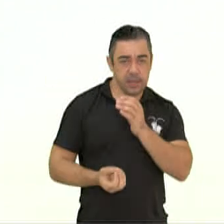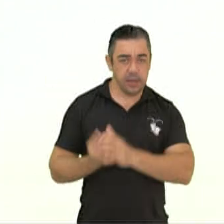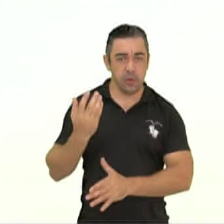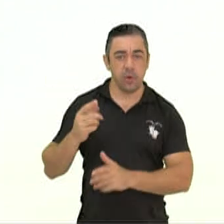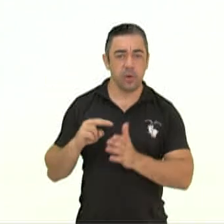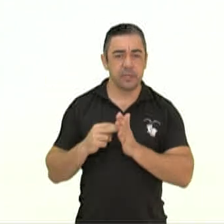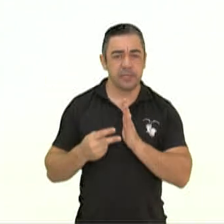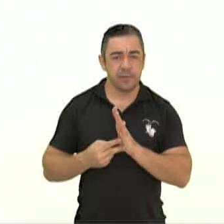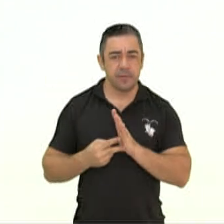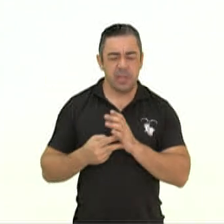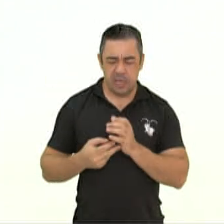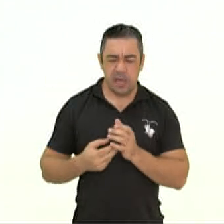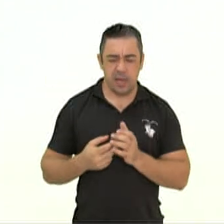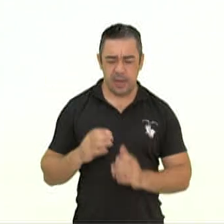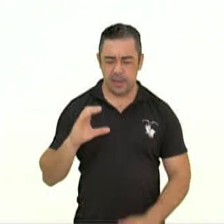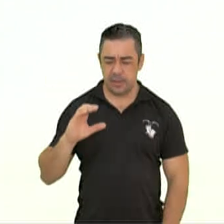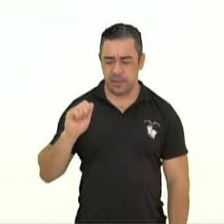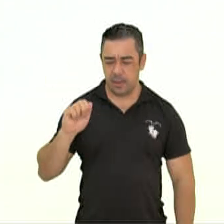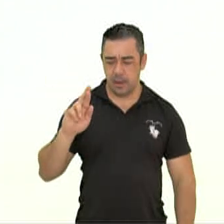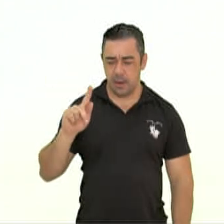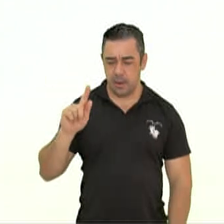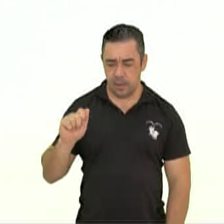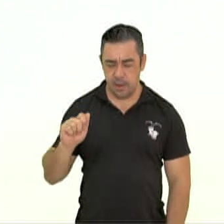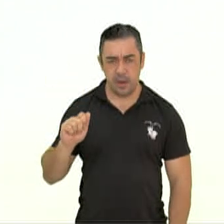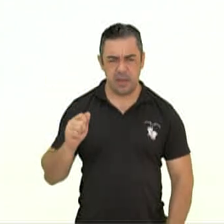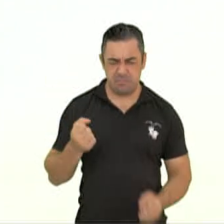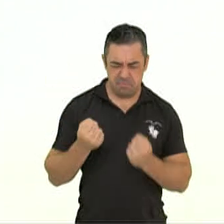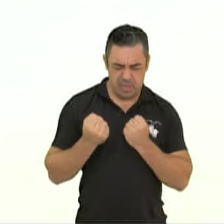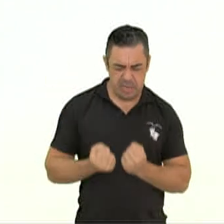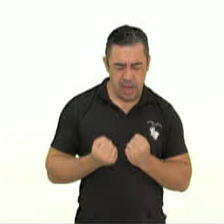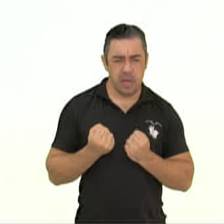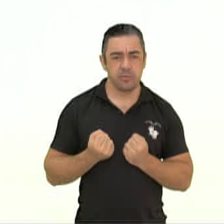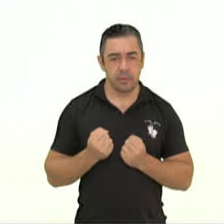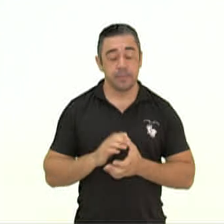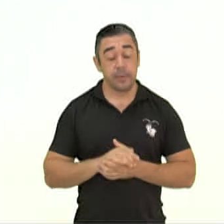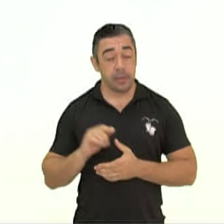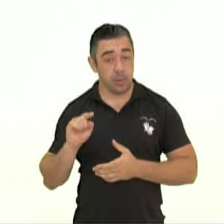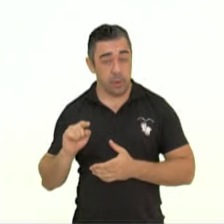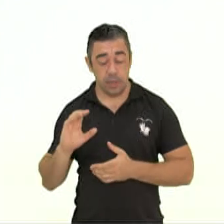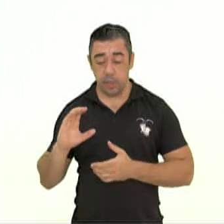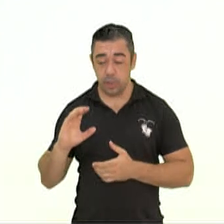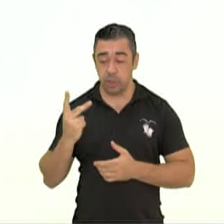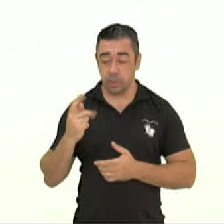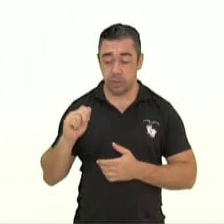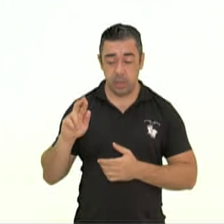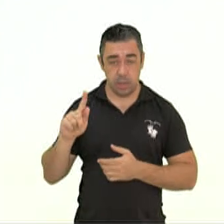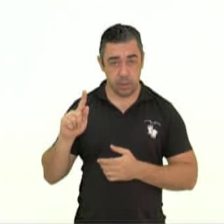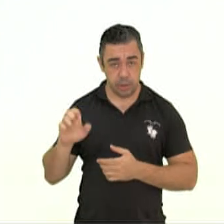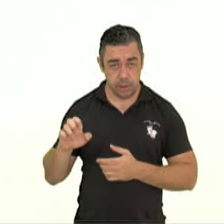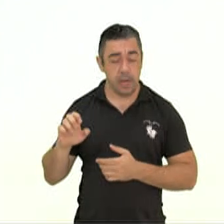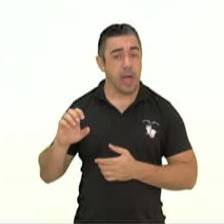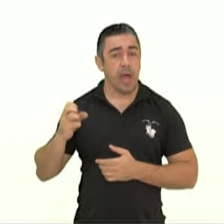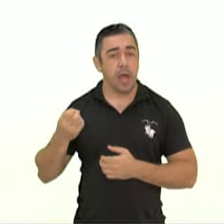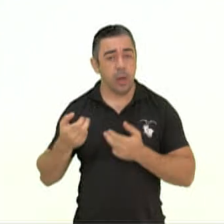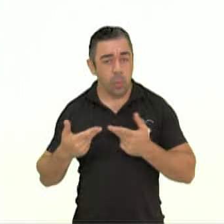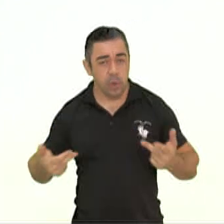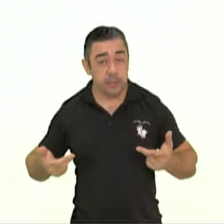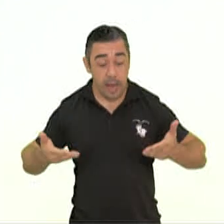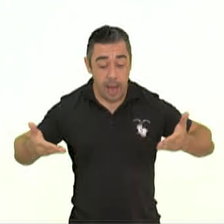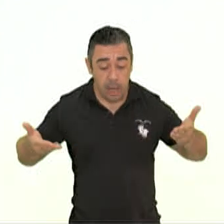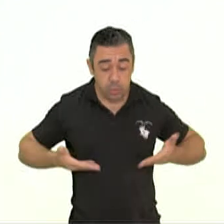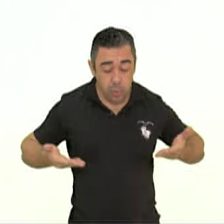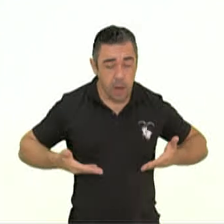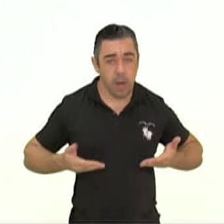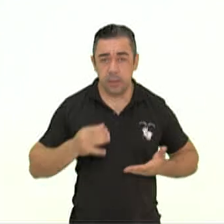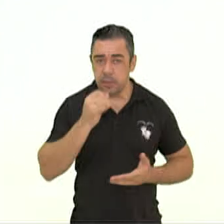carga, exagero, ataque violento. As charges retratam situações da atualidade, como se